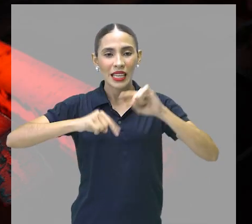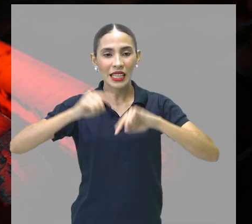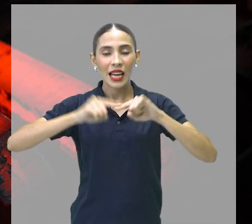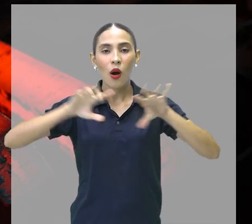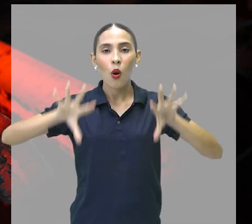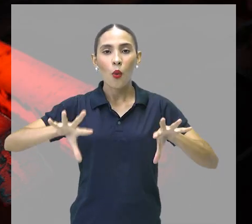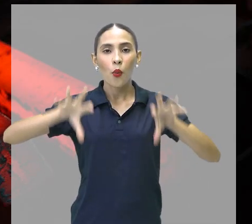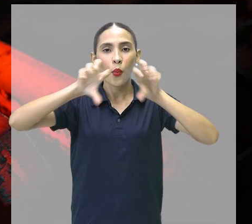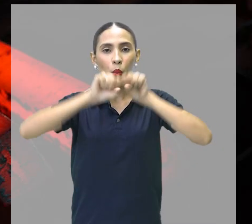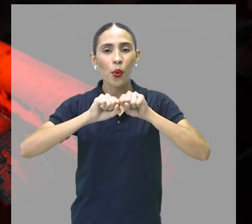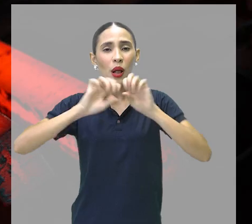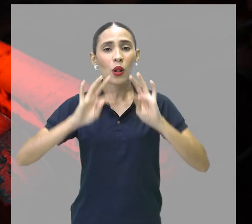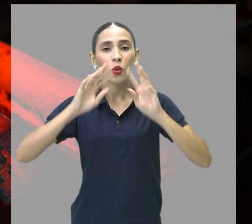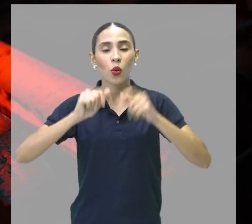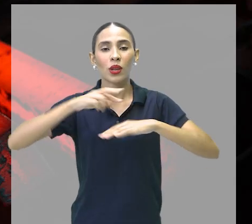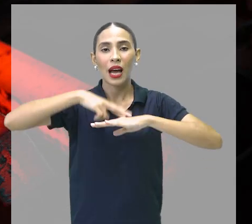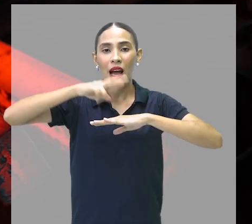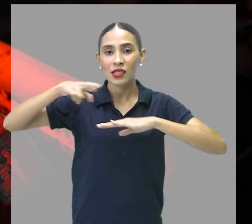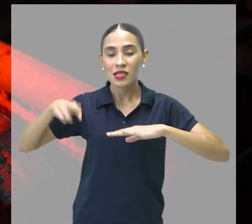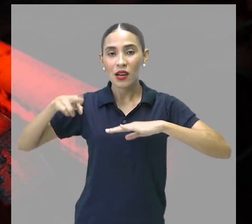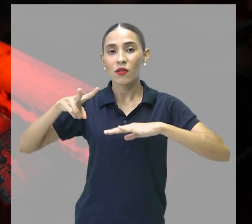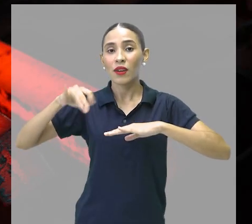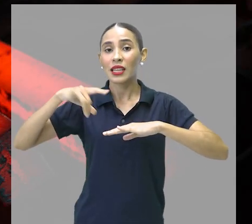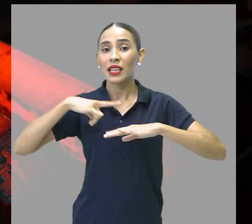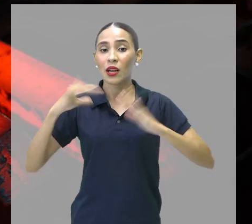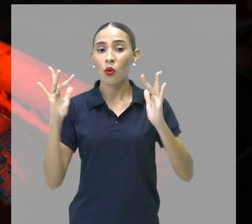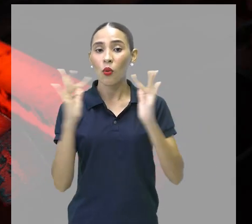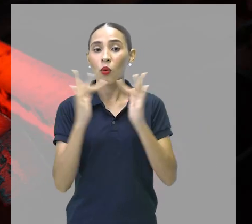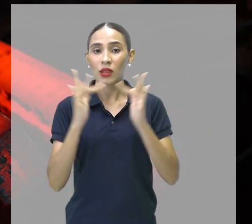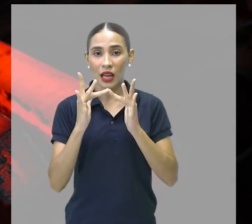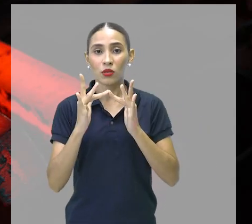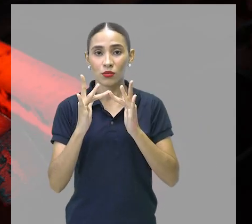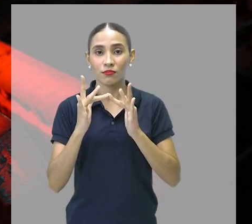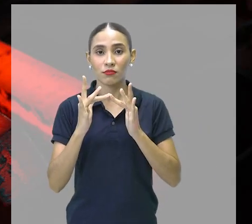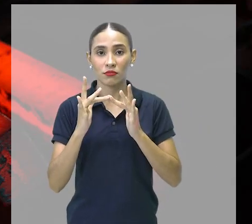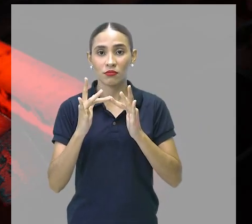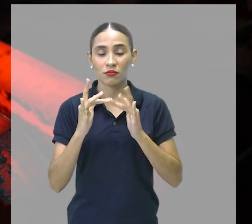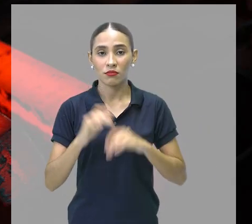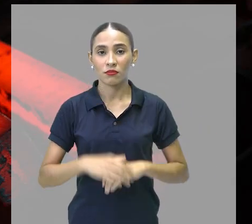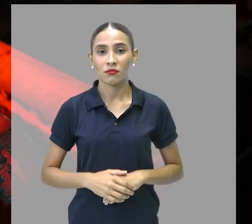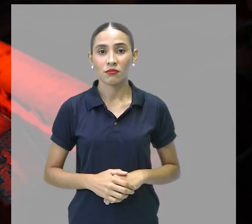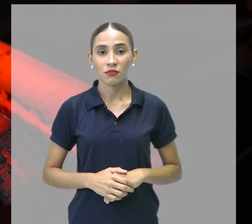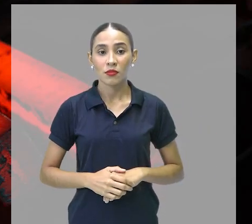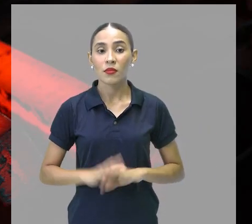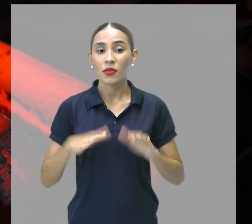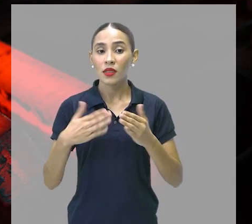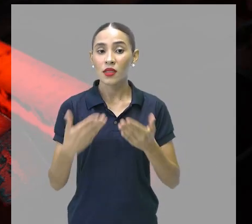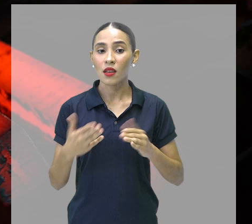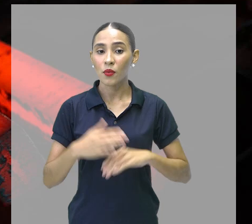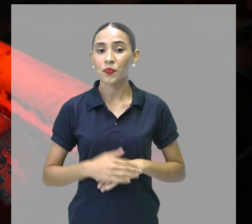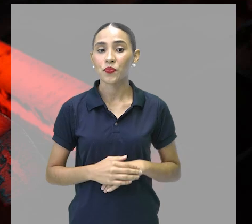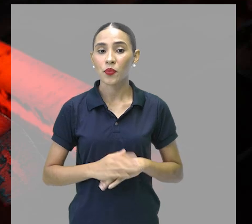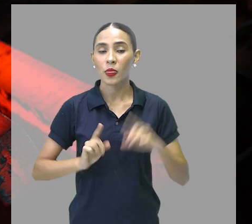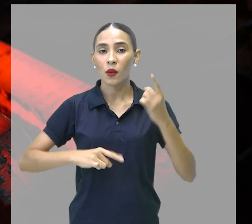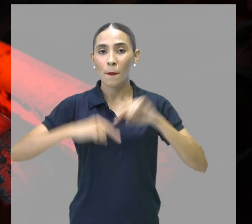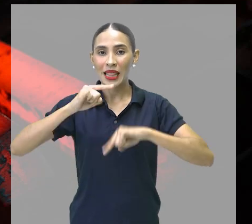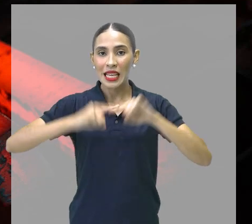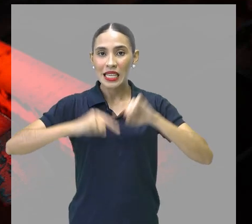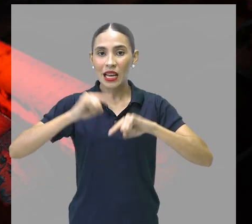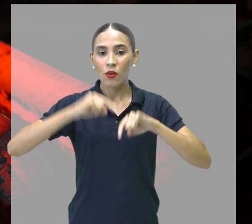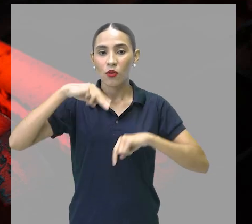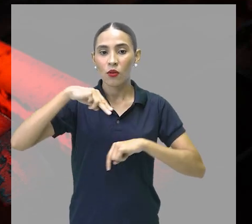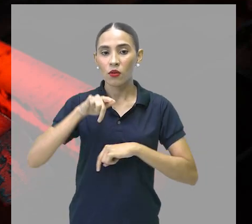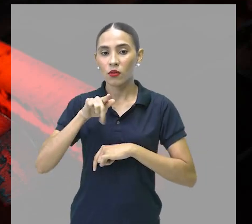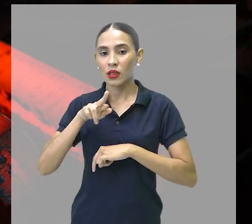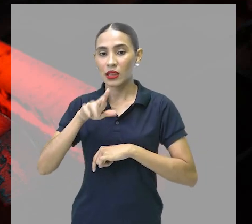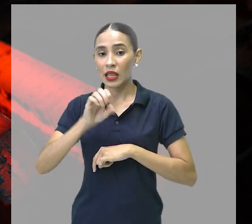Assim, o corpo negro possui uma potência emissiva maior do que a de qualquer outro